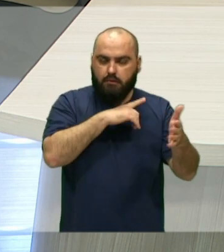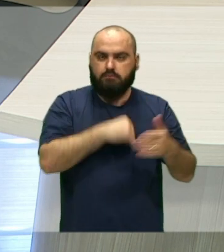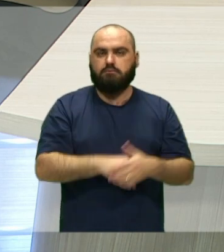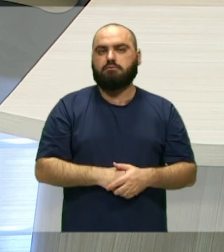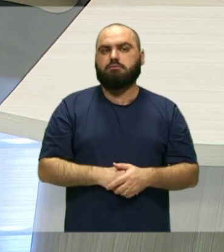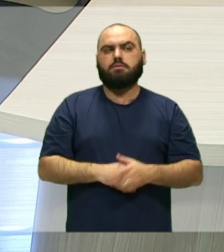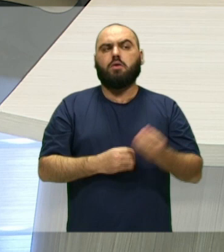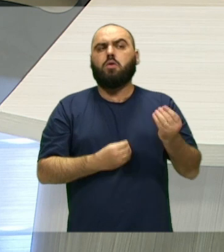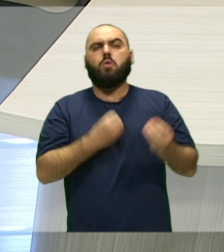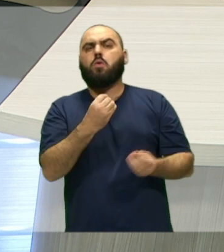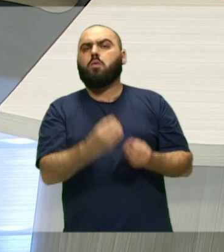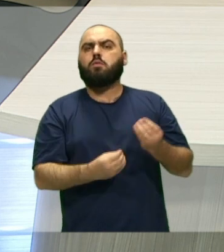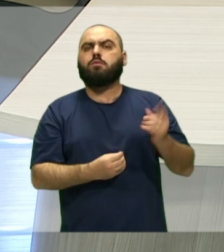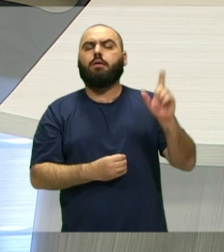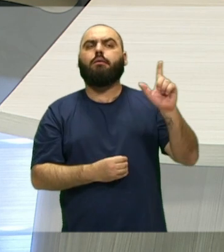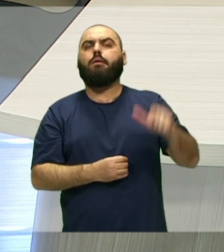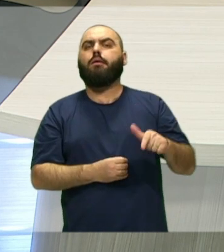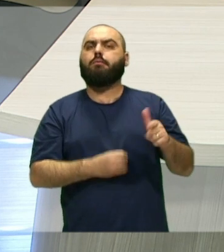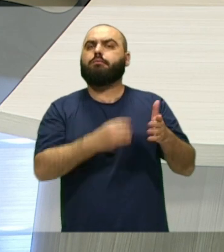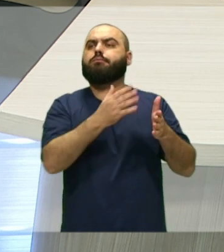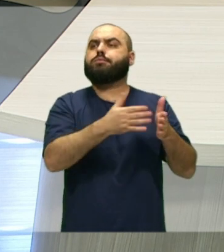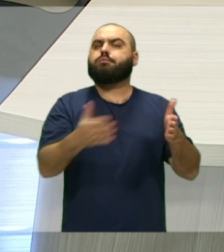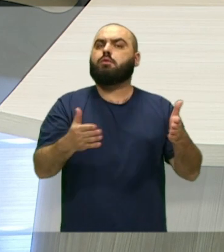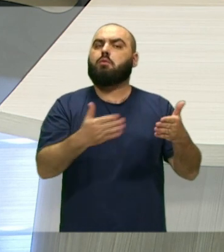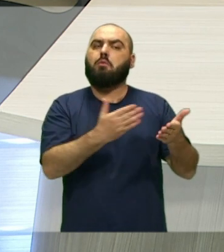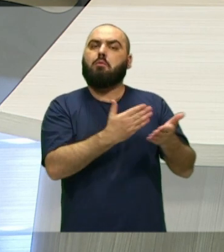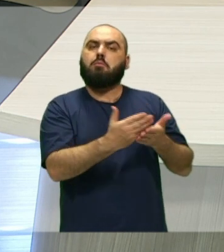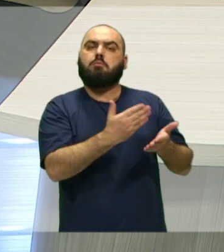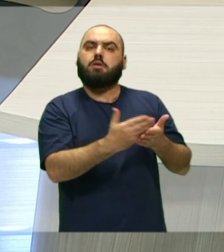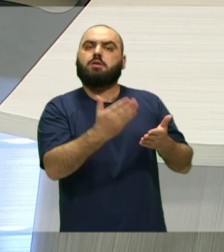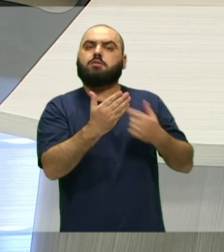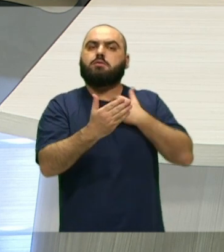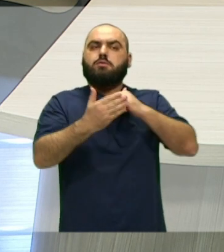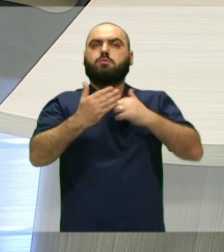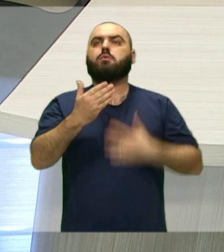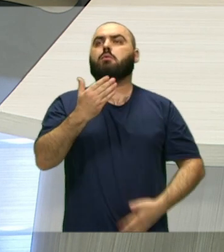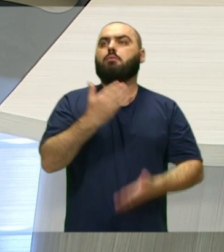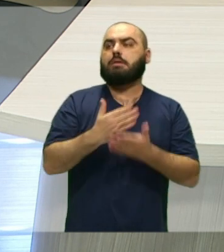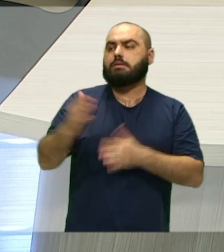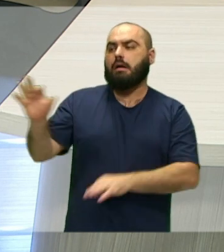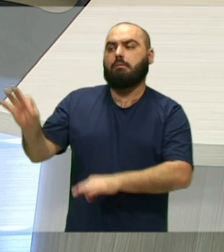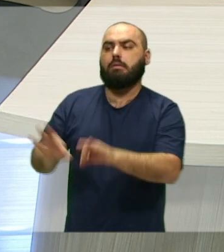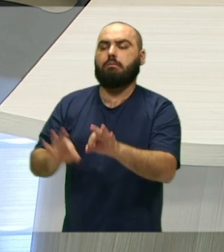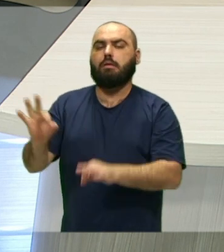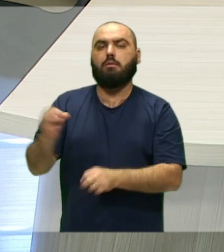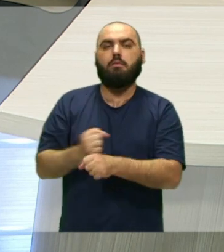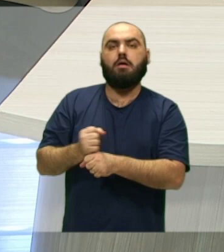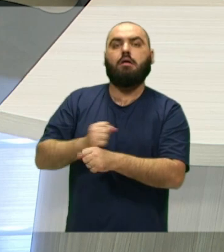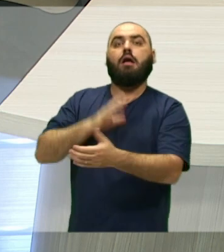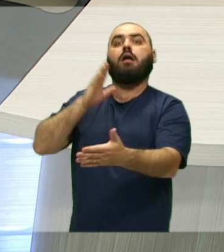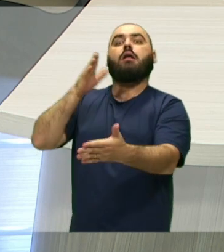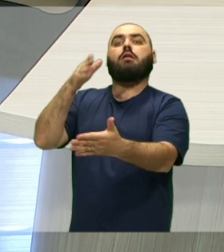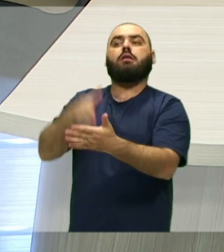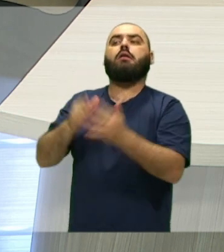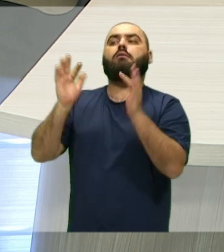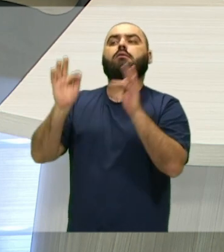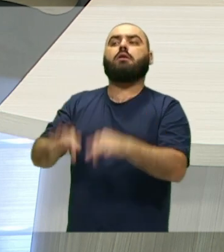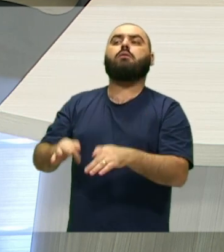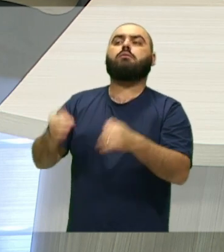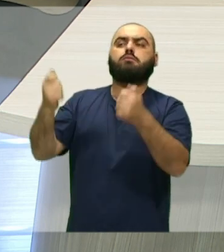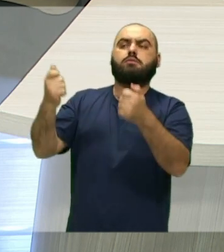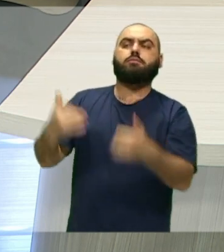esse ciclo do do início ali de vocês se encontrarem começarem a planejar o ano até a entrega do dos certificados